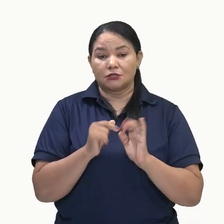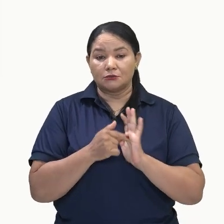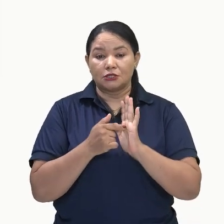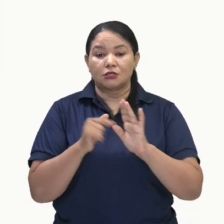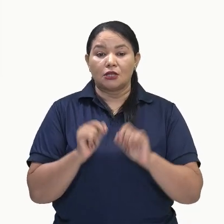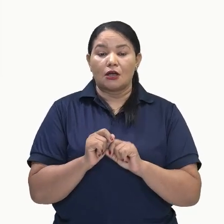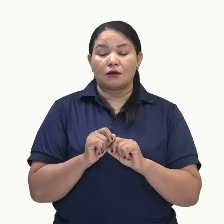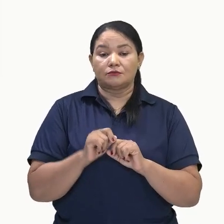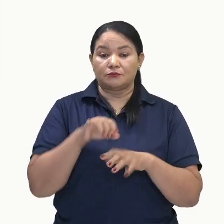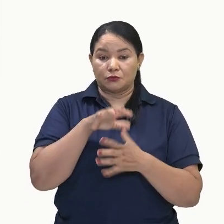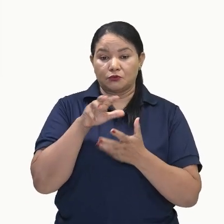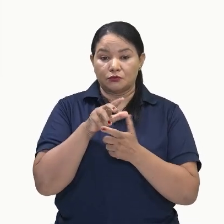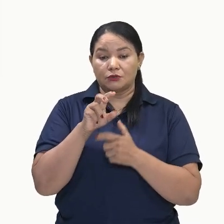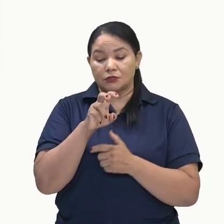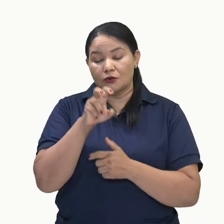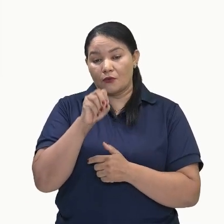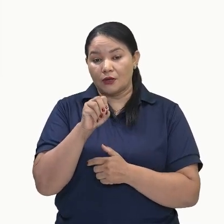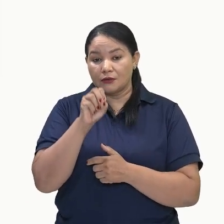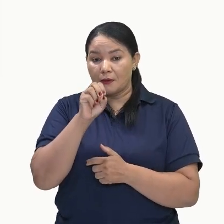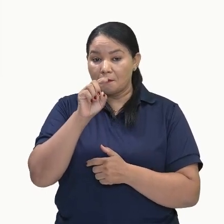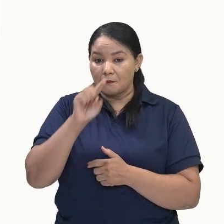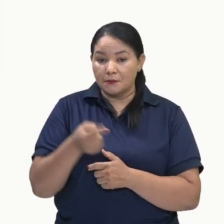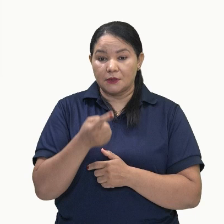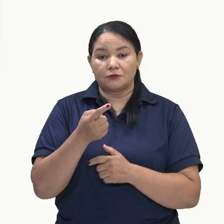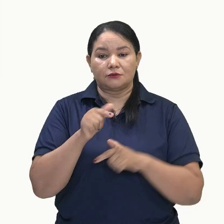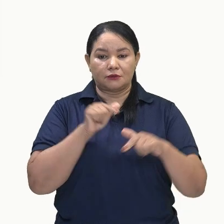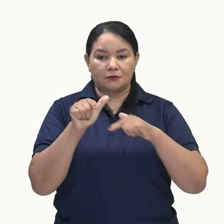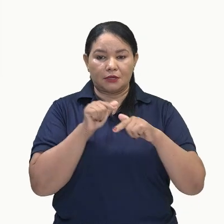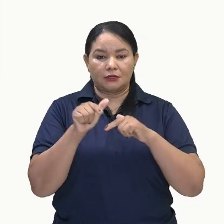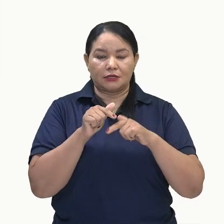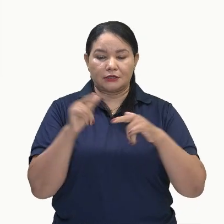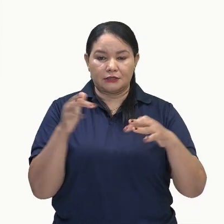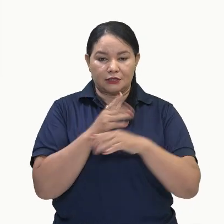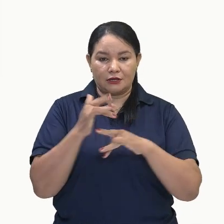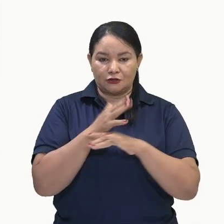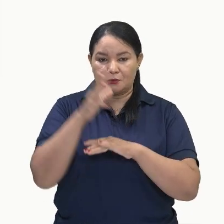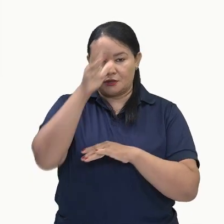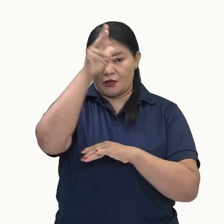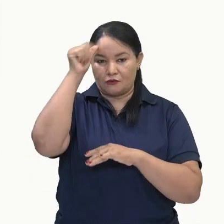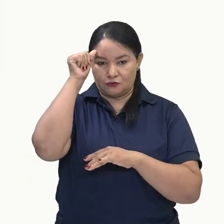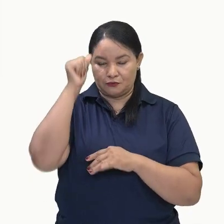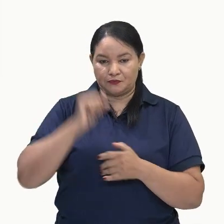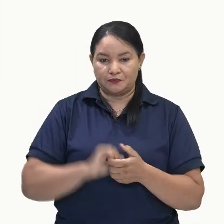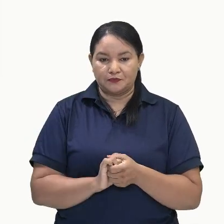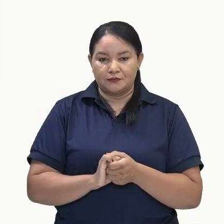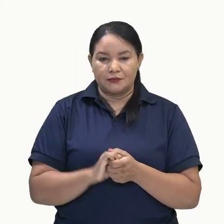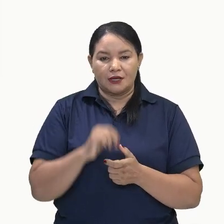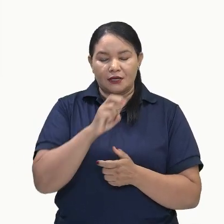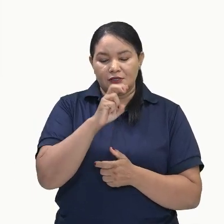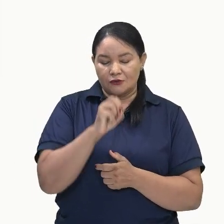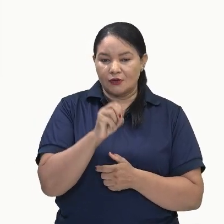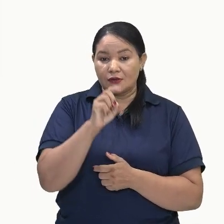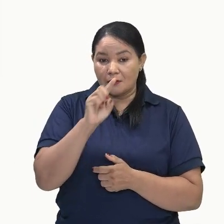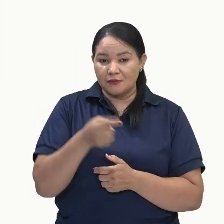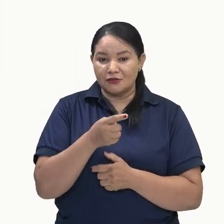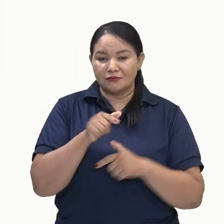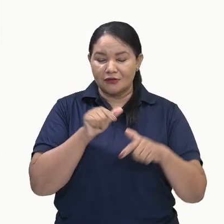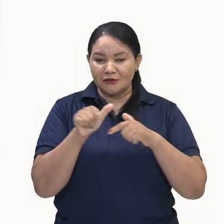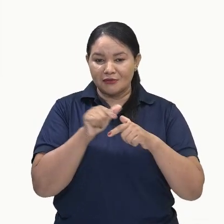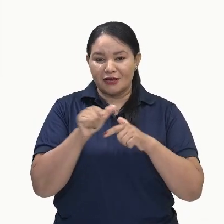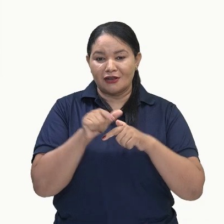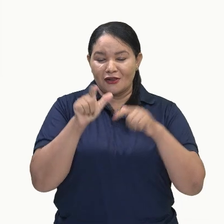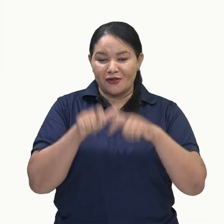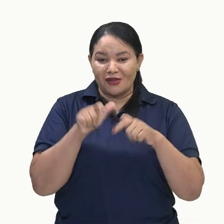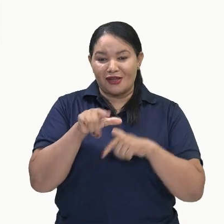de 50 mil trabalhadores da cidade de Manaus. 50 mil trabalhadores do distrito de Manaus, podemos